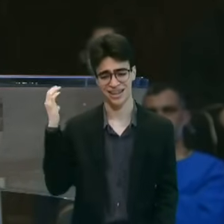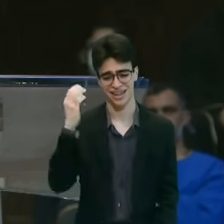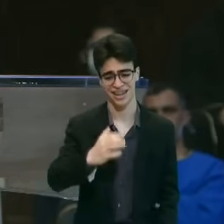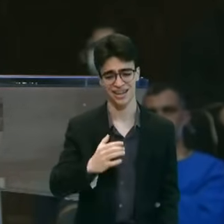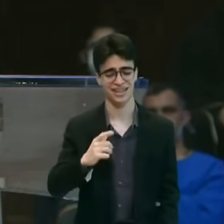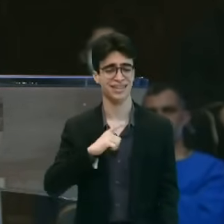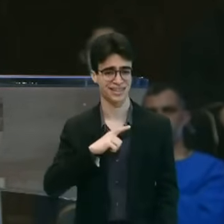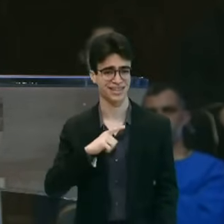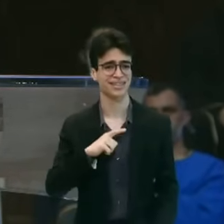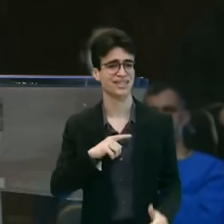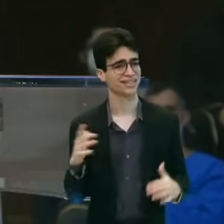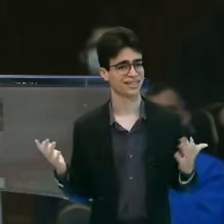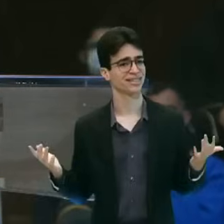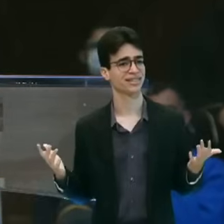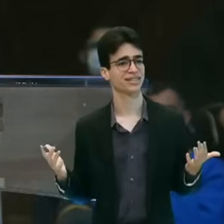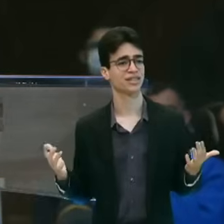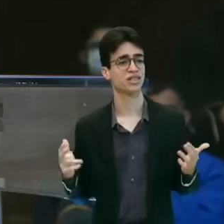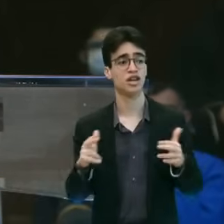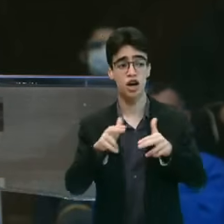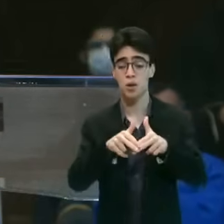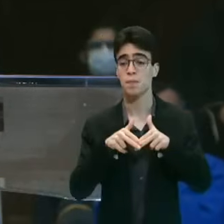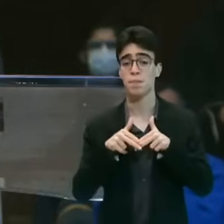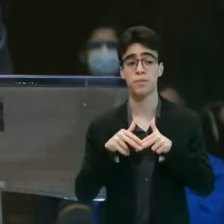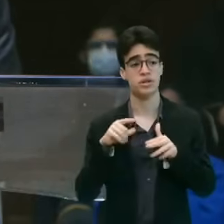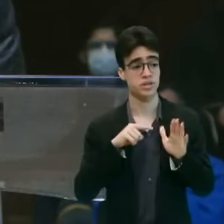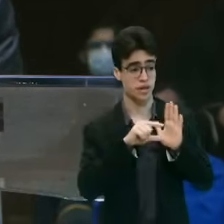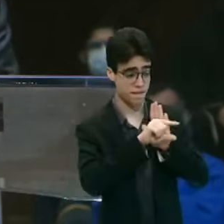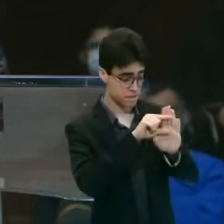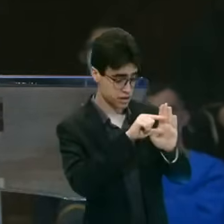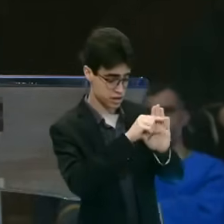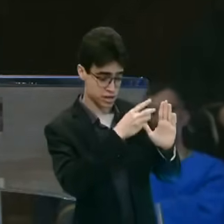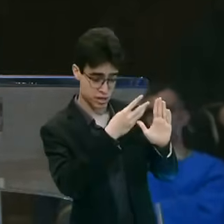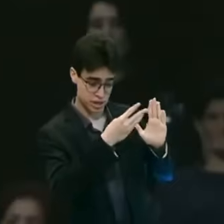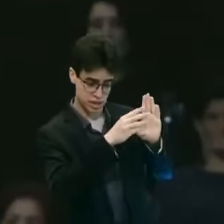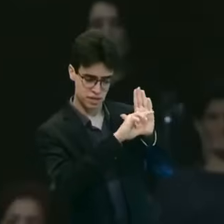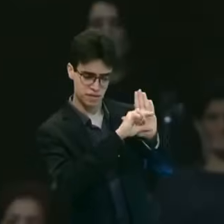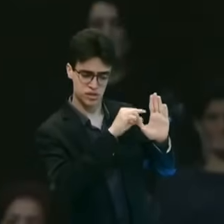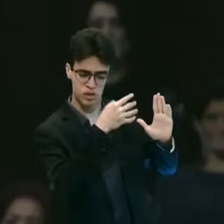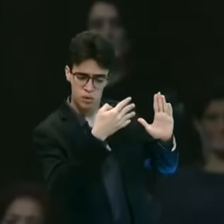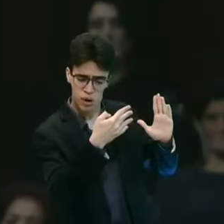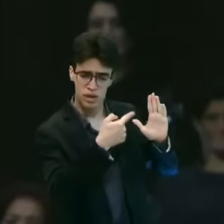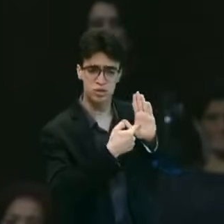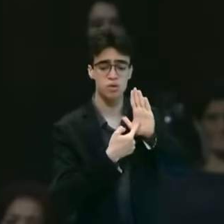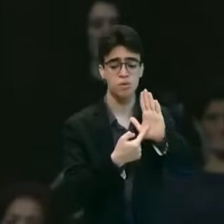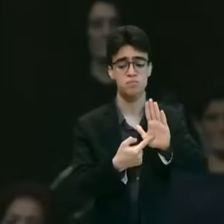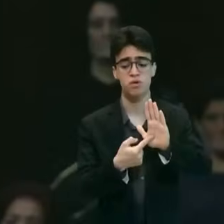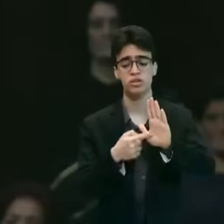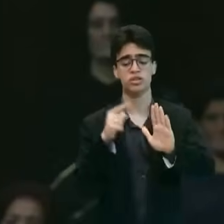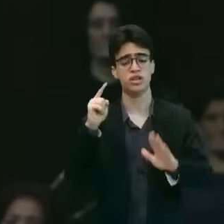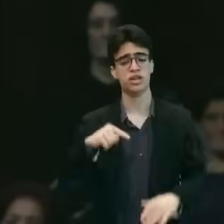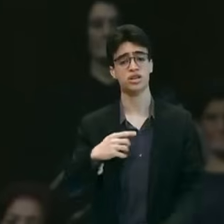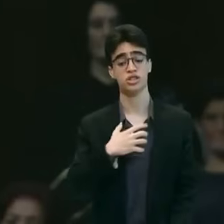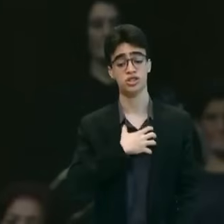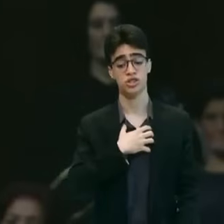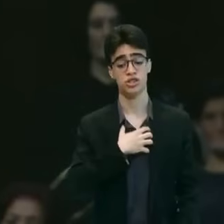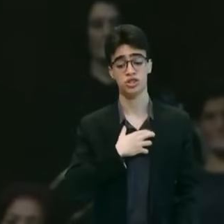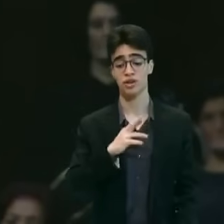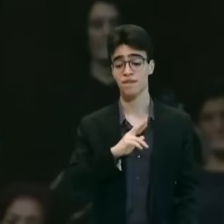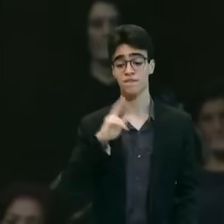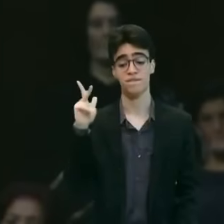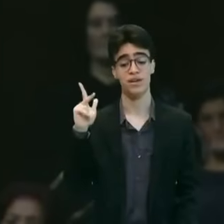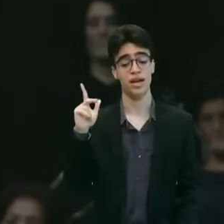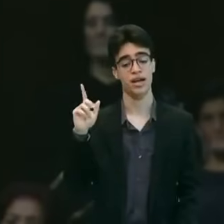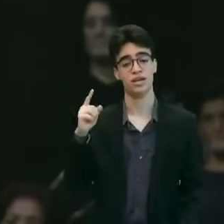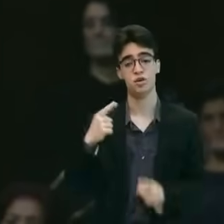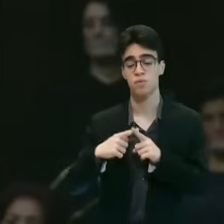aqui do texto. E é por isso que os versículos 3 e 4 vão mostrar essa maneira diferente de